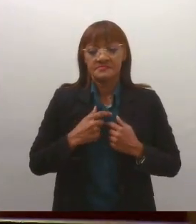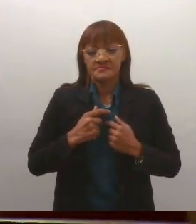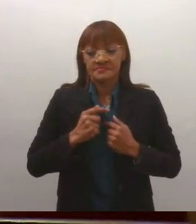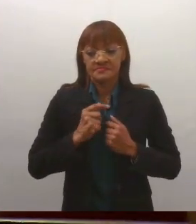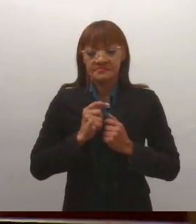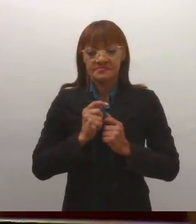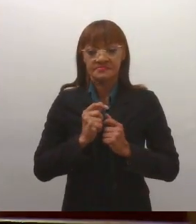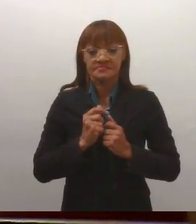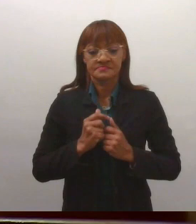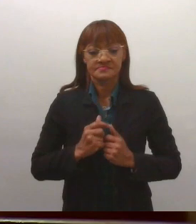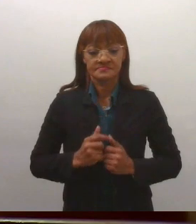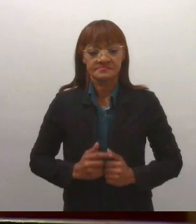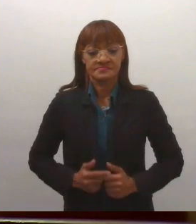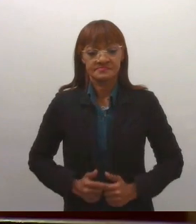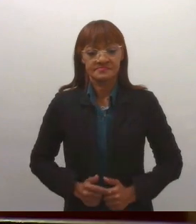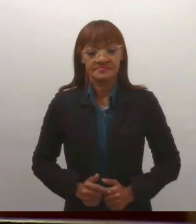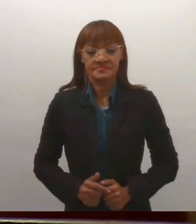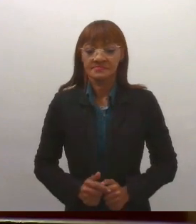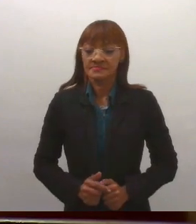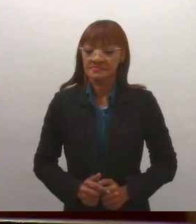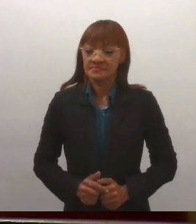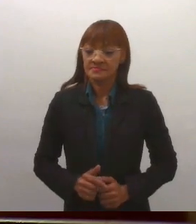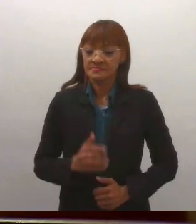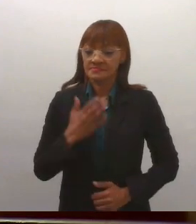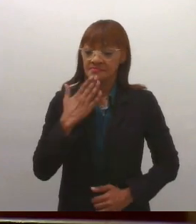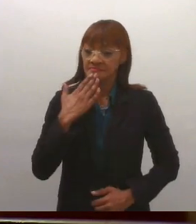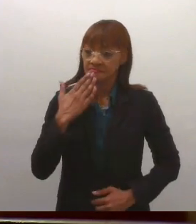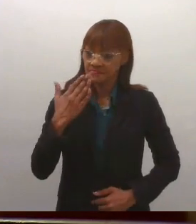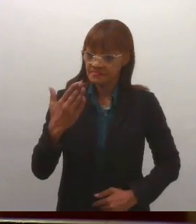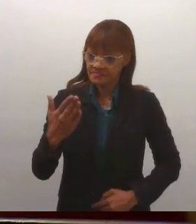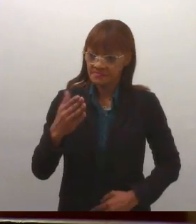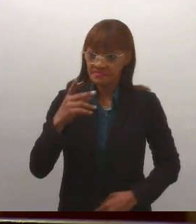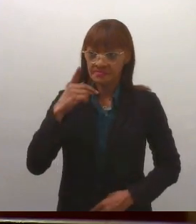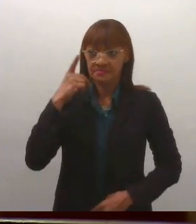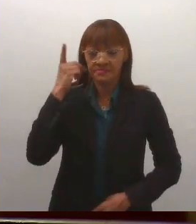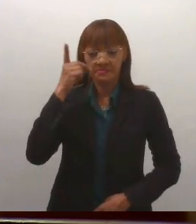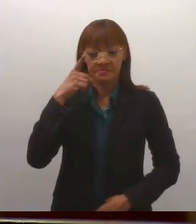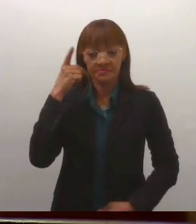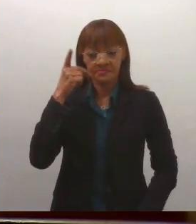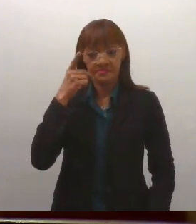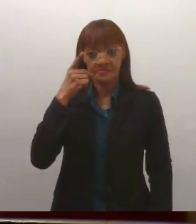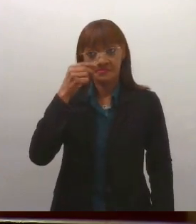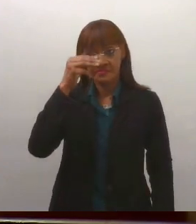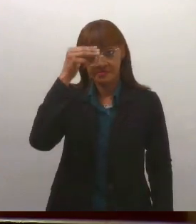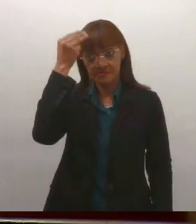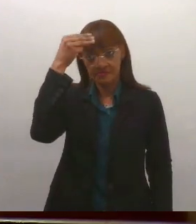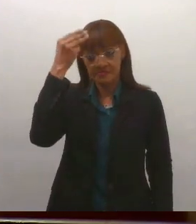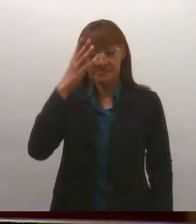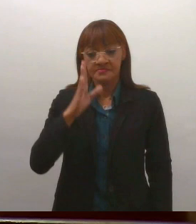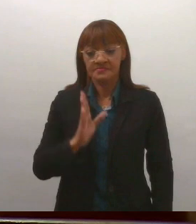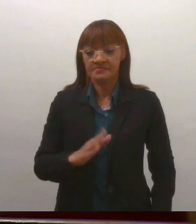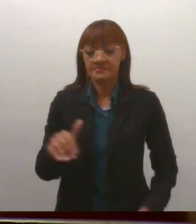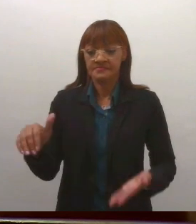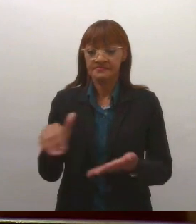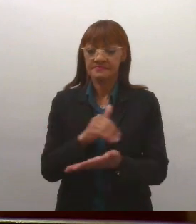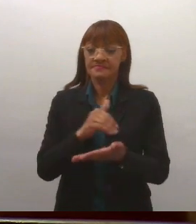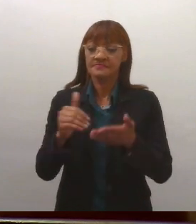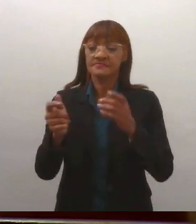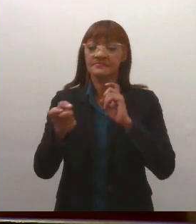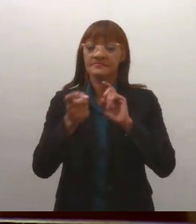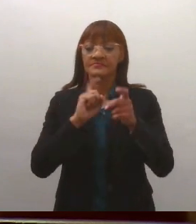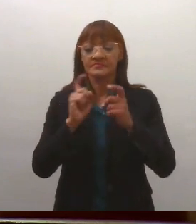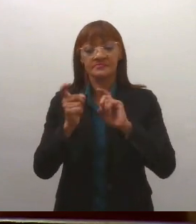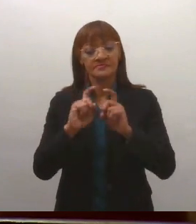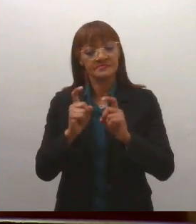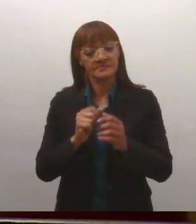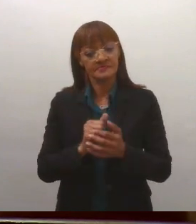Solicito ao deputado Adailton Martins, secretário nesta sessão, que faça a leitura da decisão do